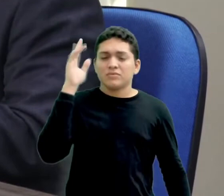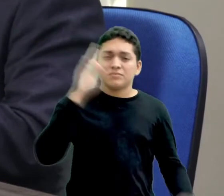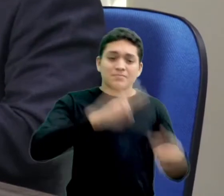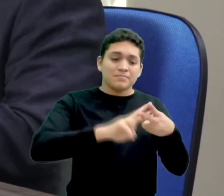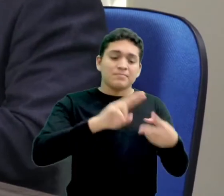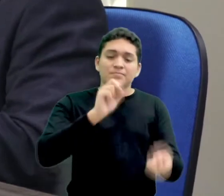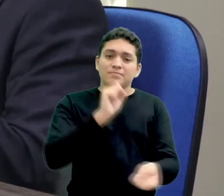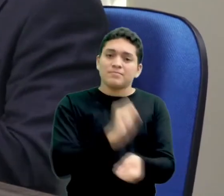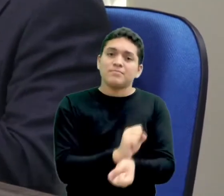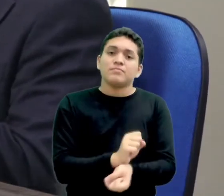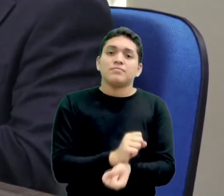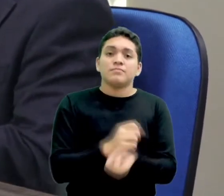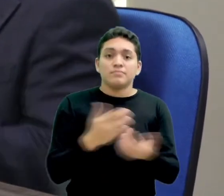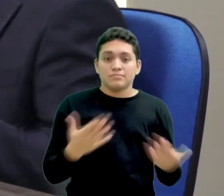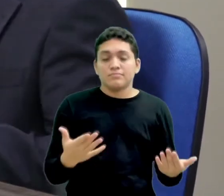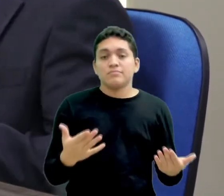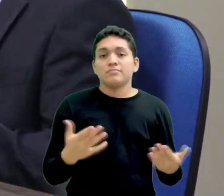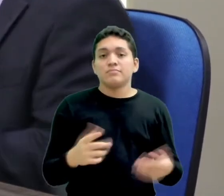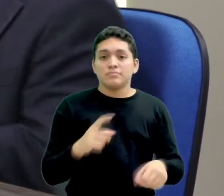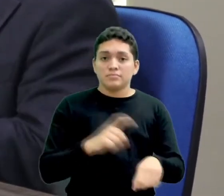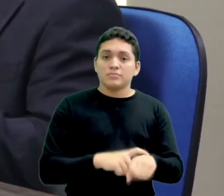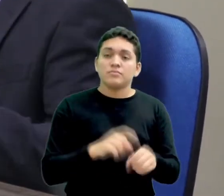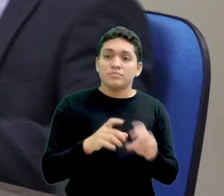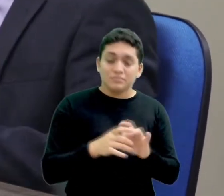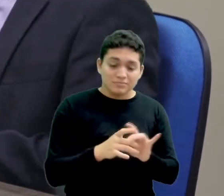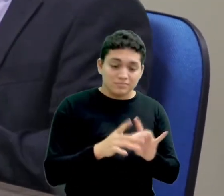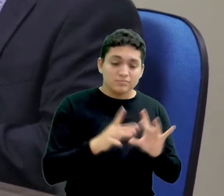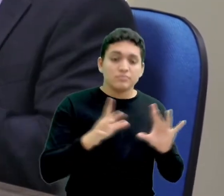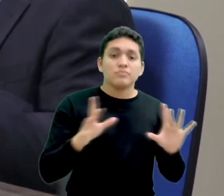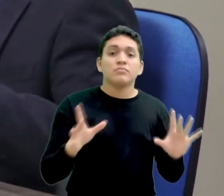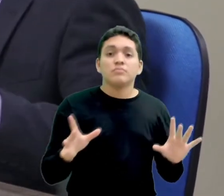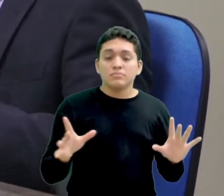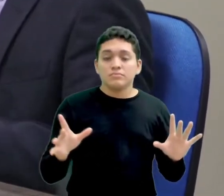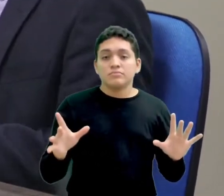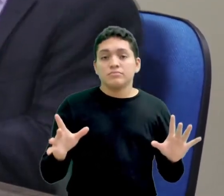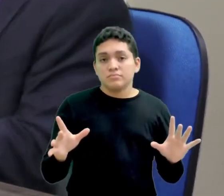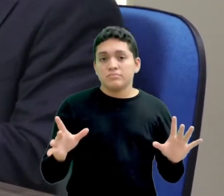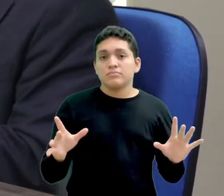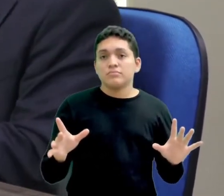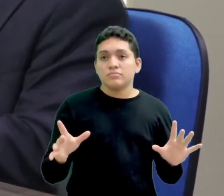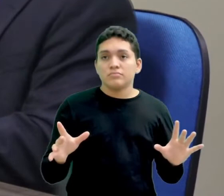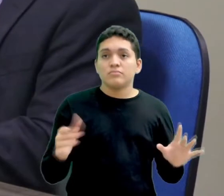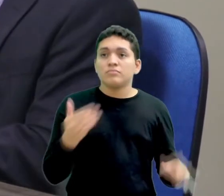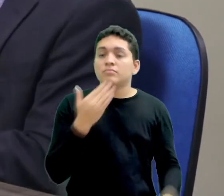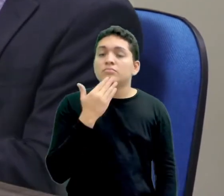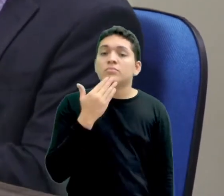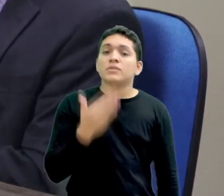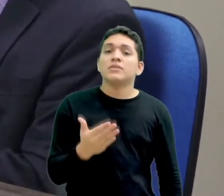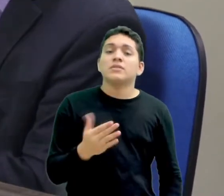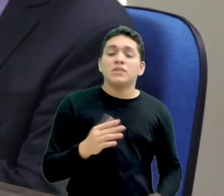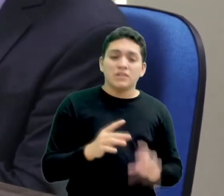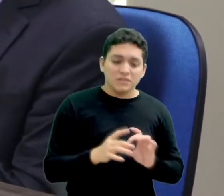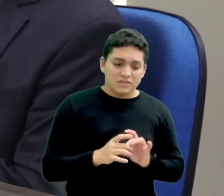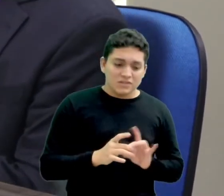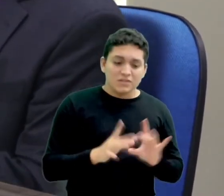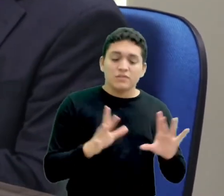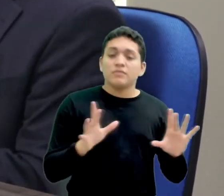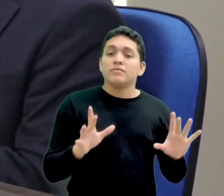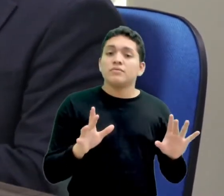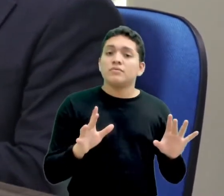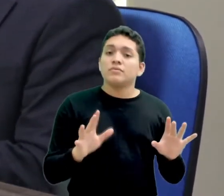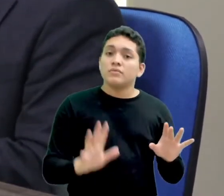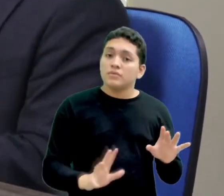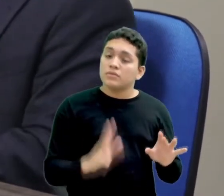encarceradas? Ora, está na hora de liberar, está na hora de soltar, está na hora de liberar perdão, está na hora de cumprir o